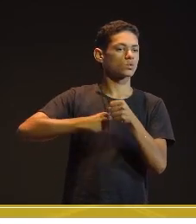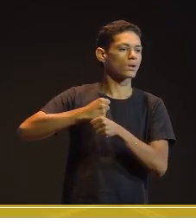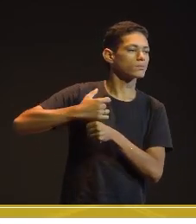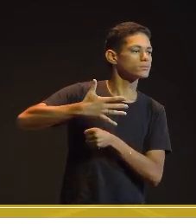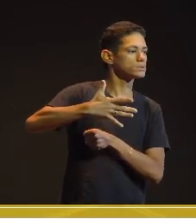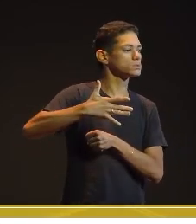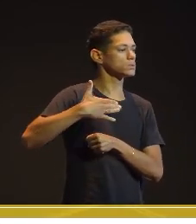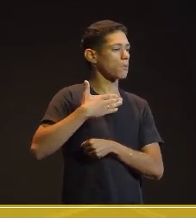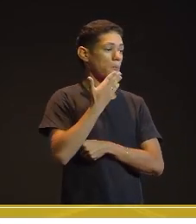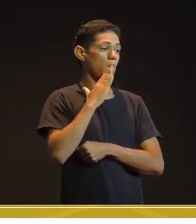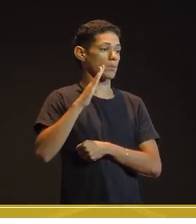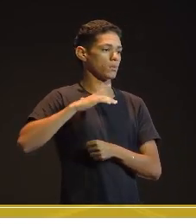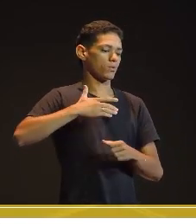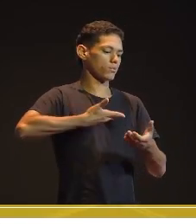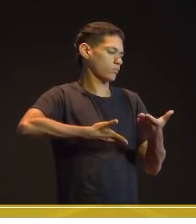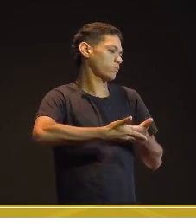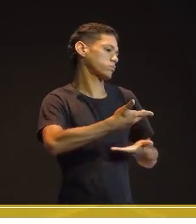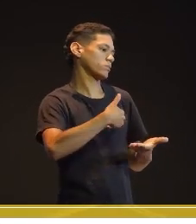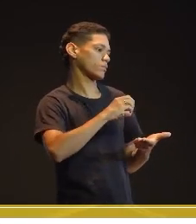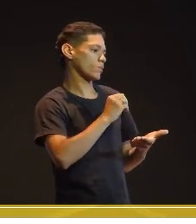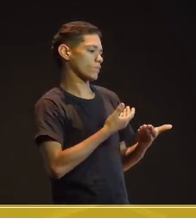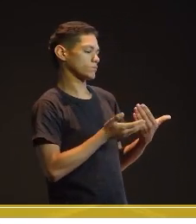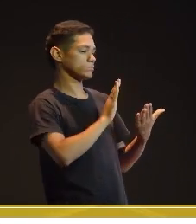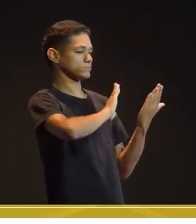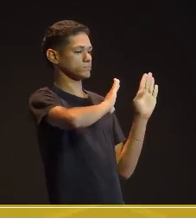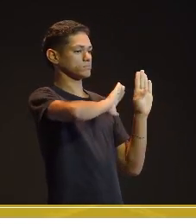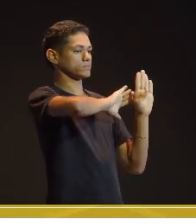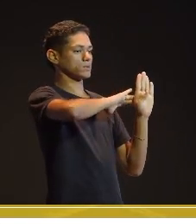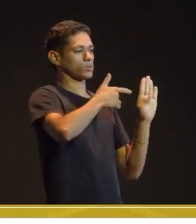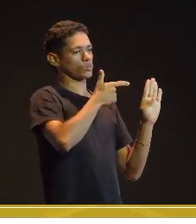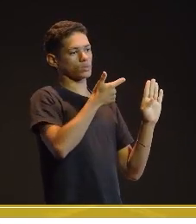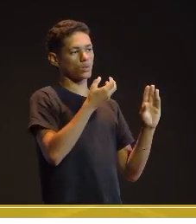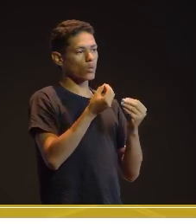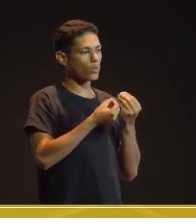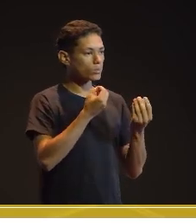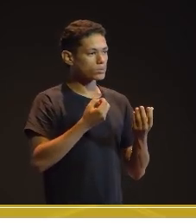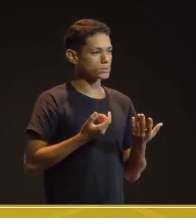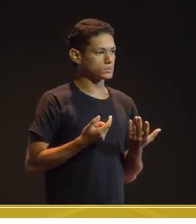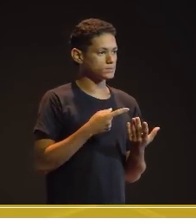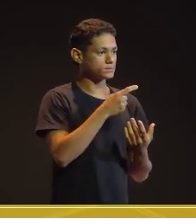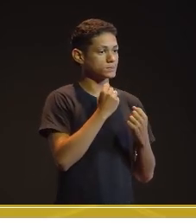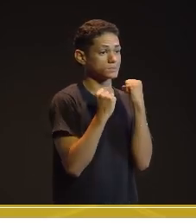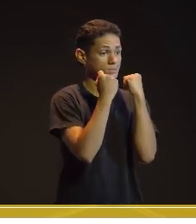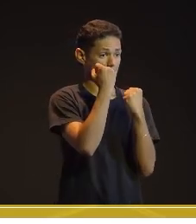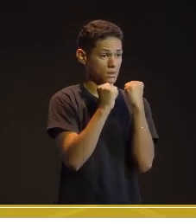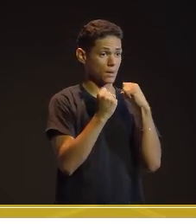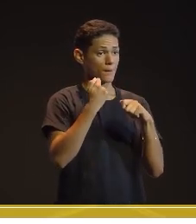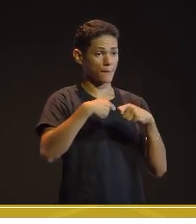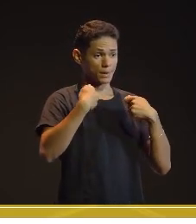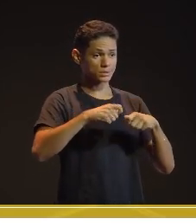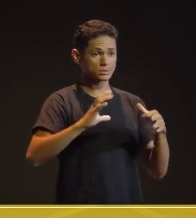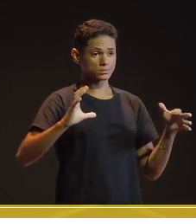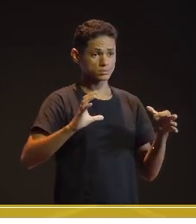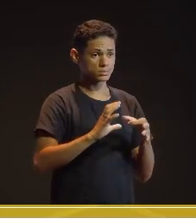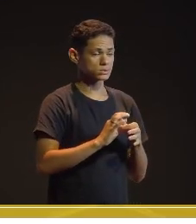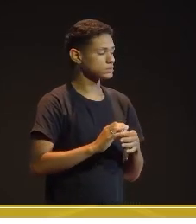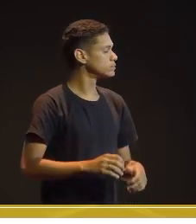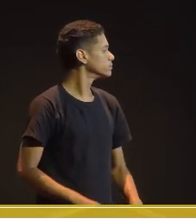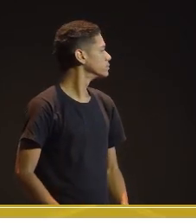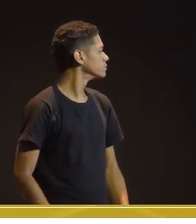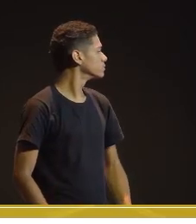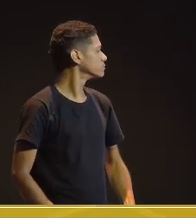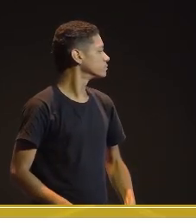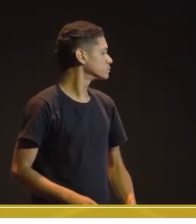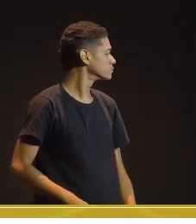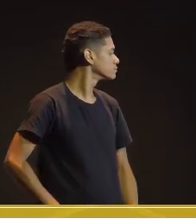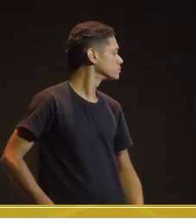São coisas que não se conversam do ponto de vista psicológico. Então, quem compra uma usina devia fazer essa conexão. E a estimativa no